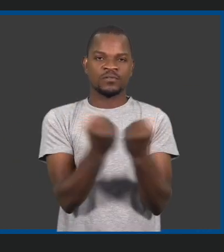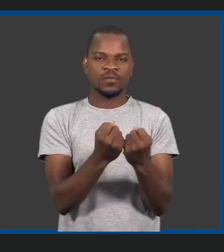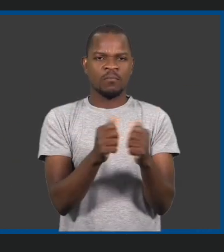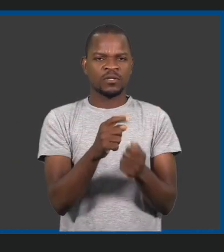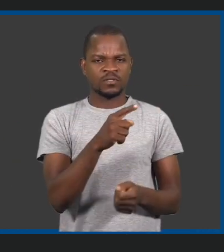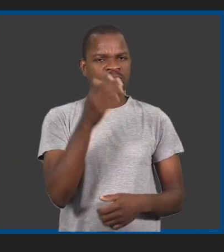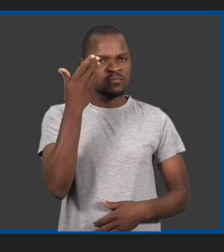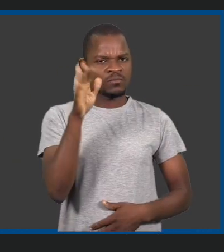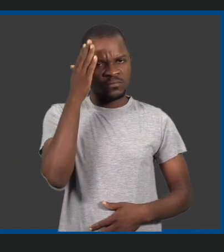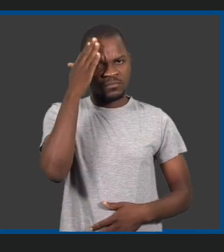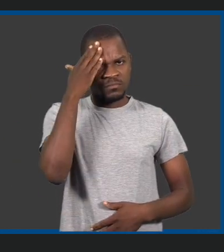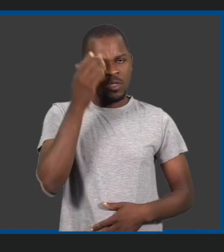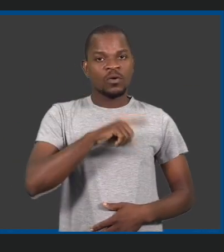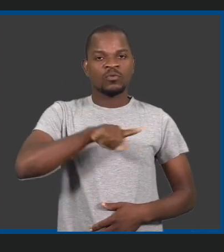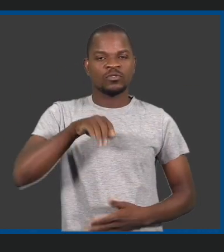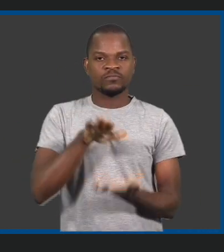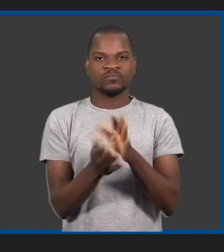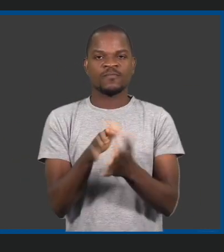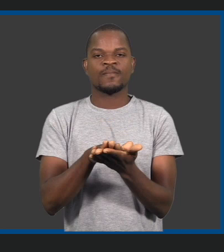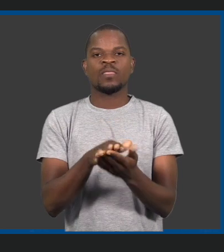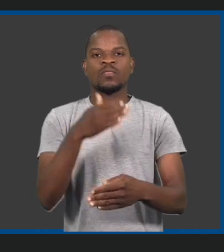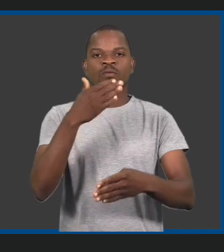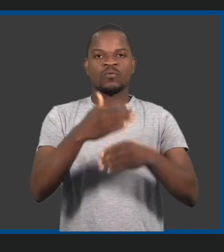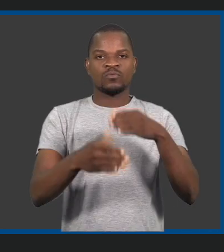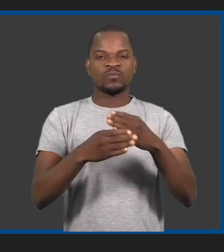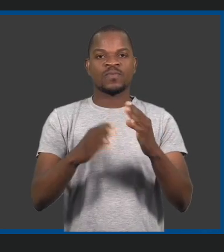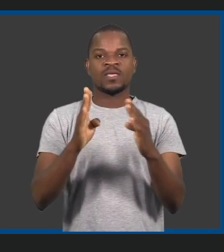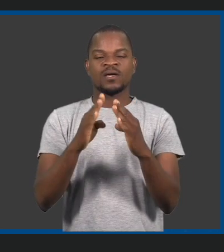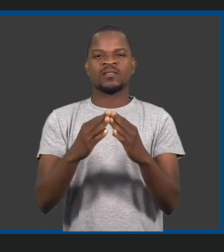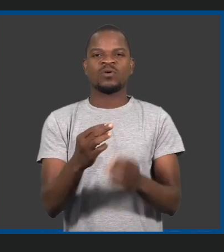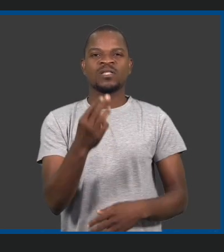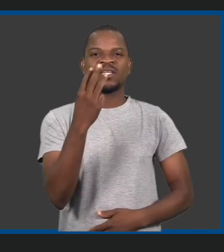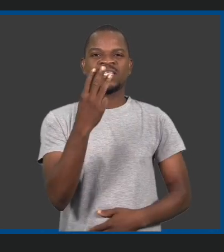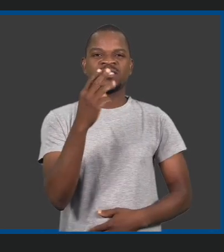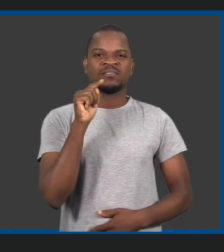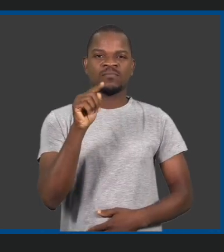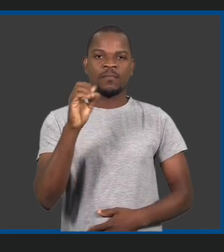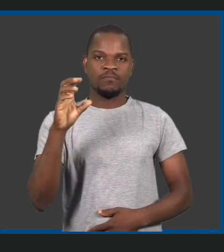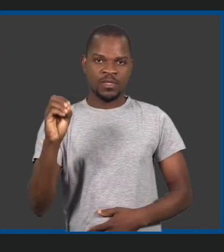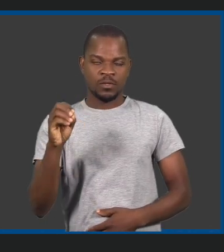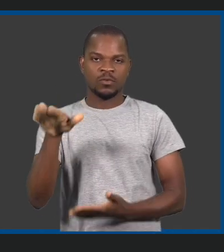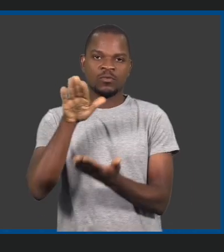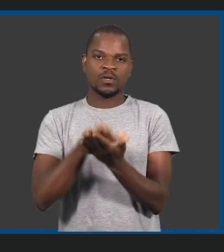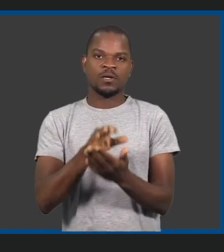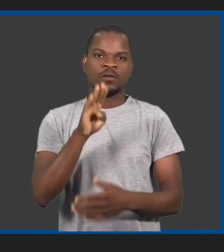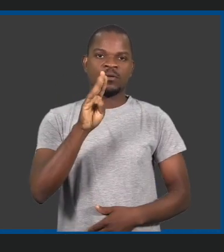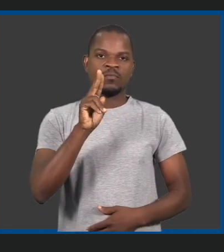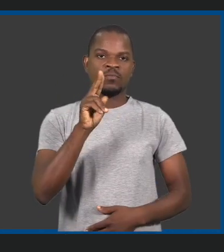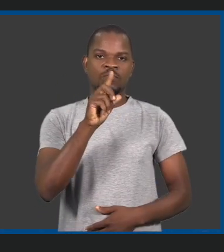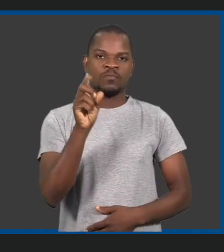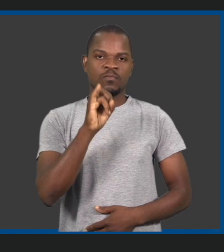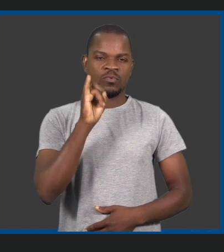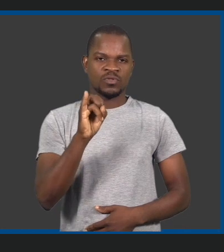exatamente na unidade de Guaraguara, 2 mil casas, e mil casas no